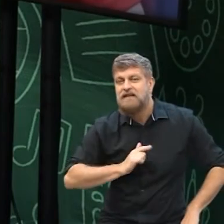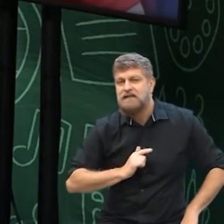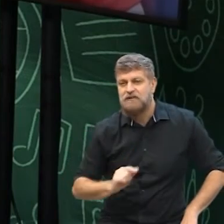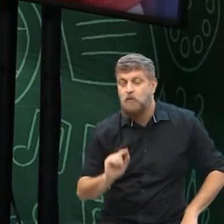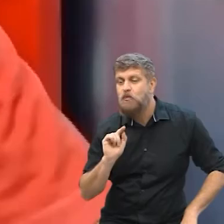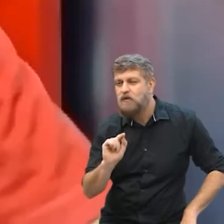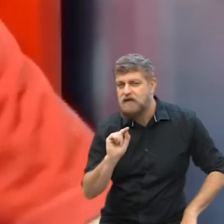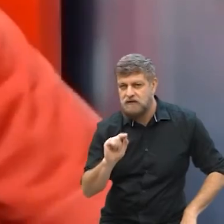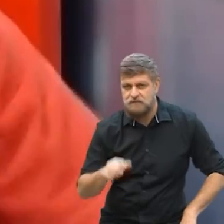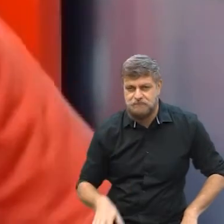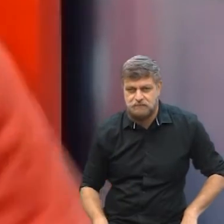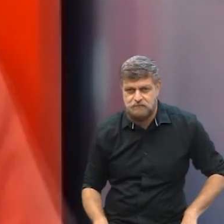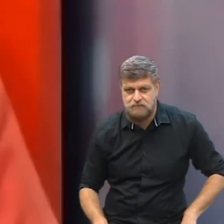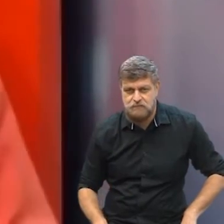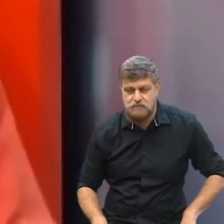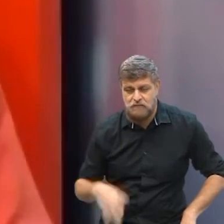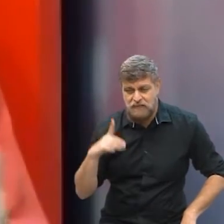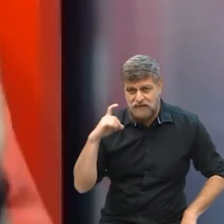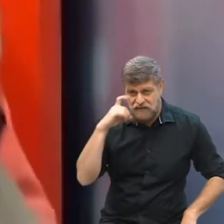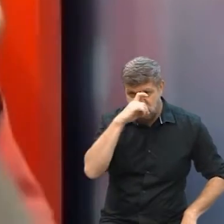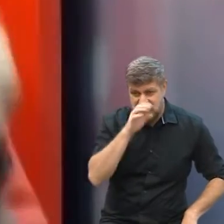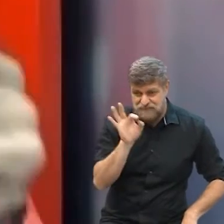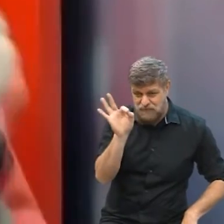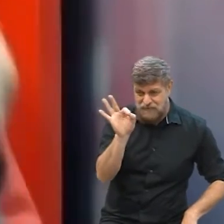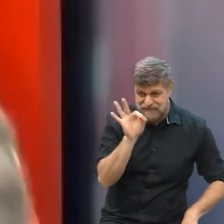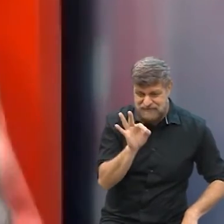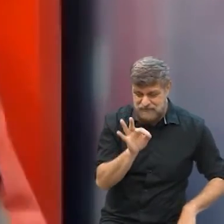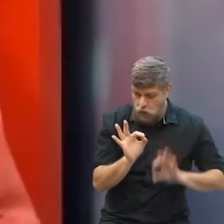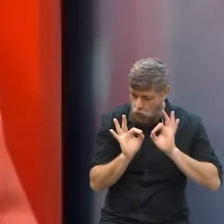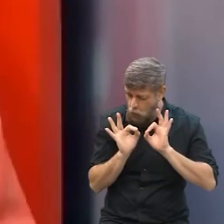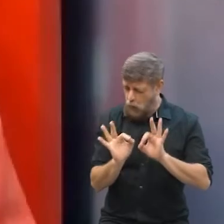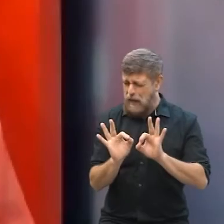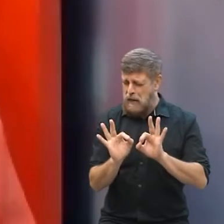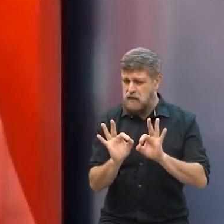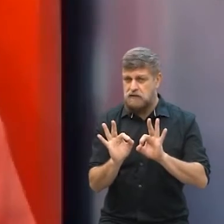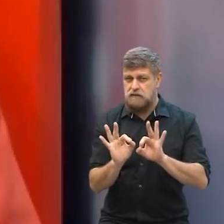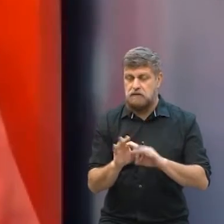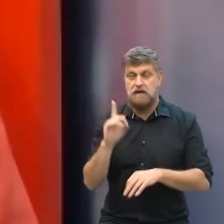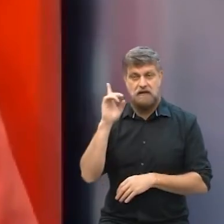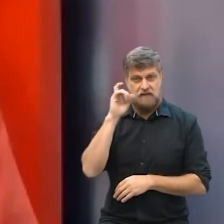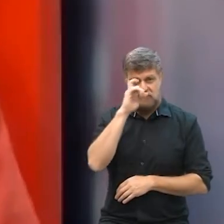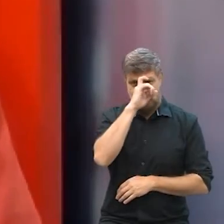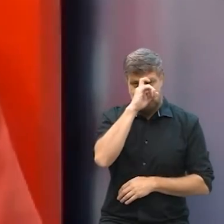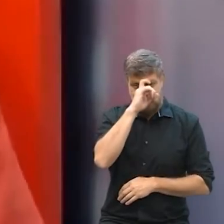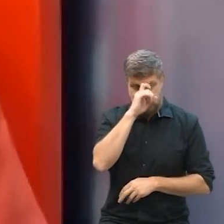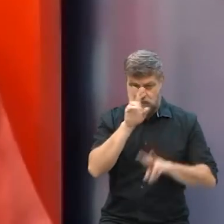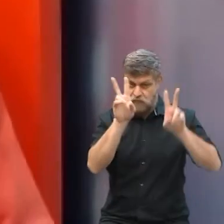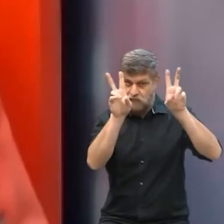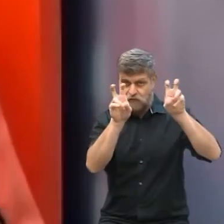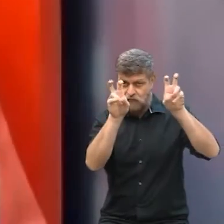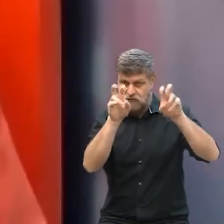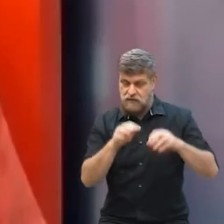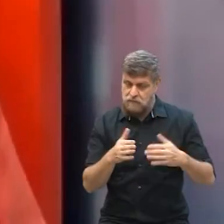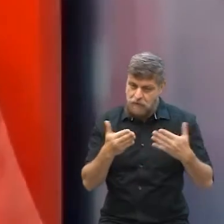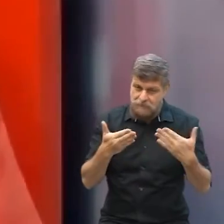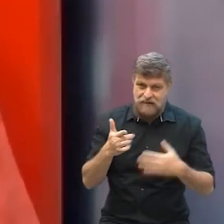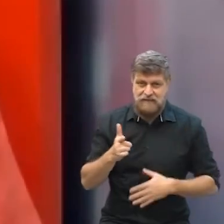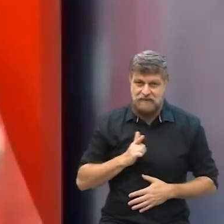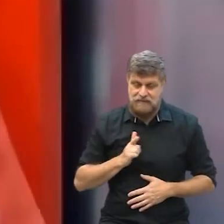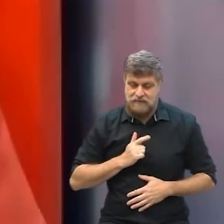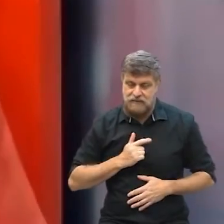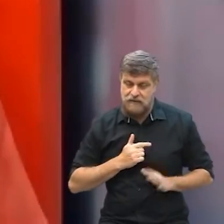Olha, é difícil você fazer uma estatística extremamente precisa sobre os assuntos que caem, mas há